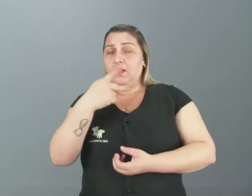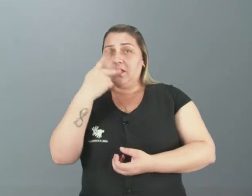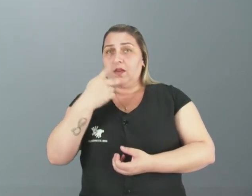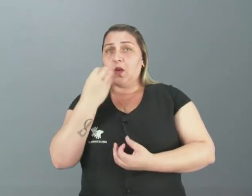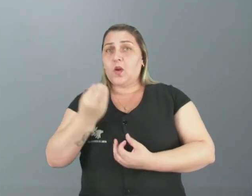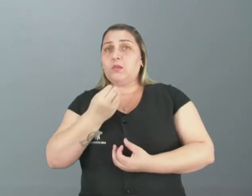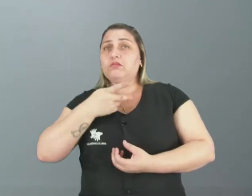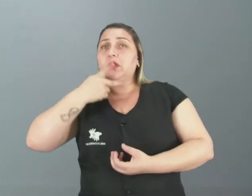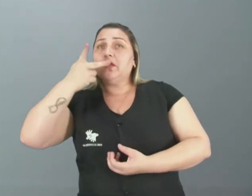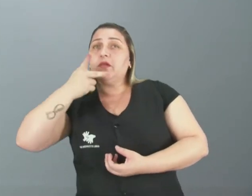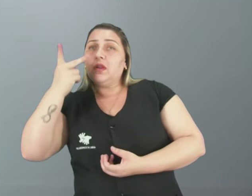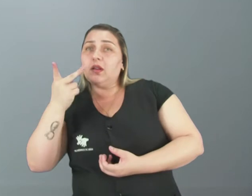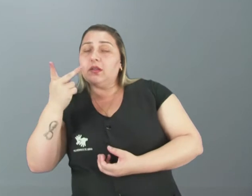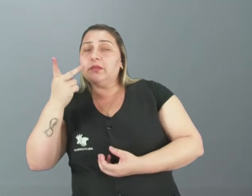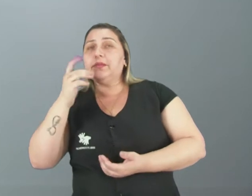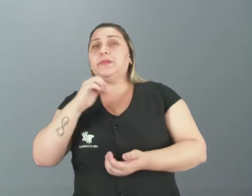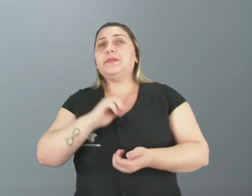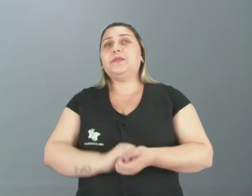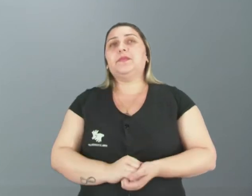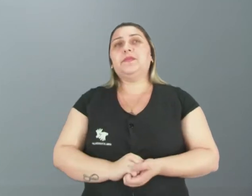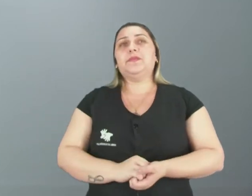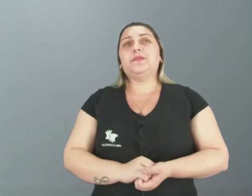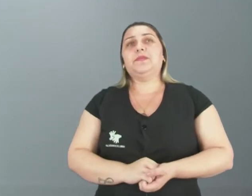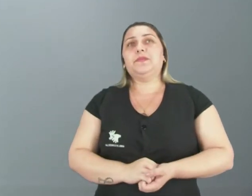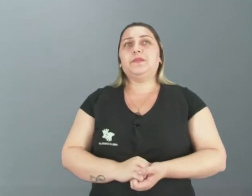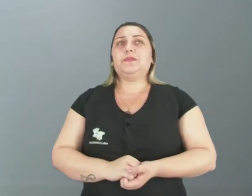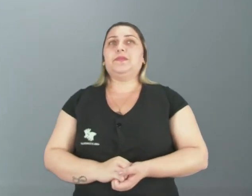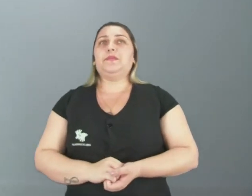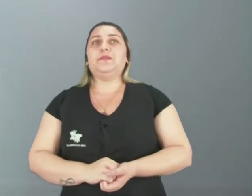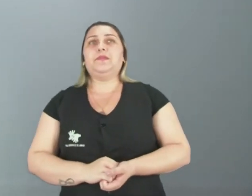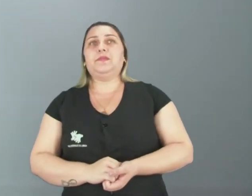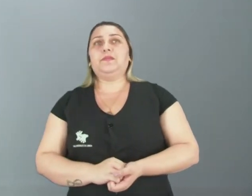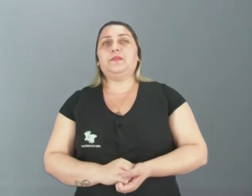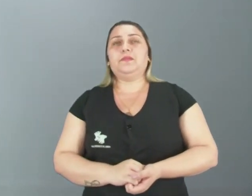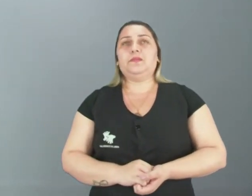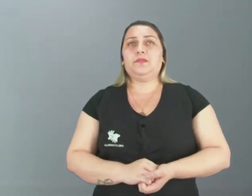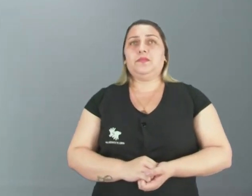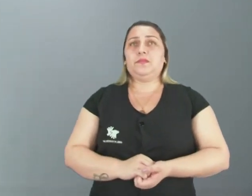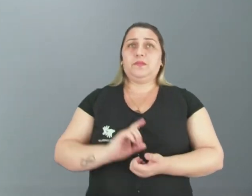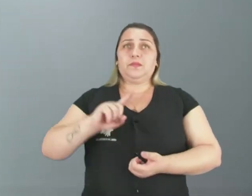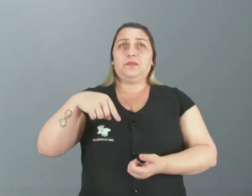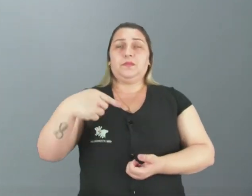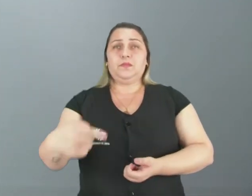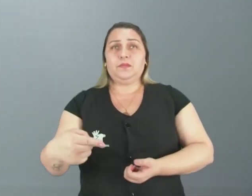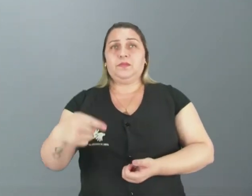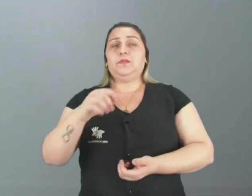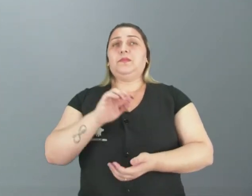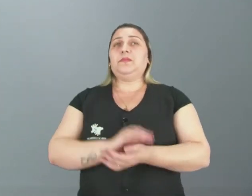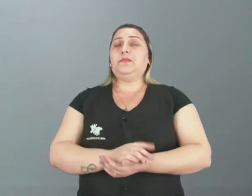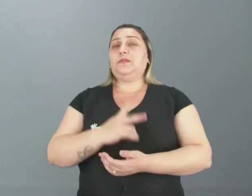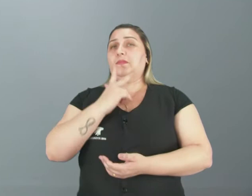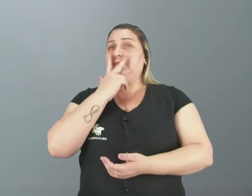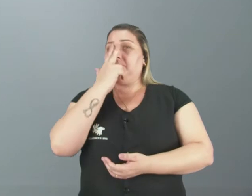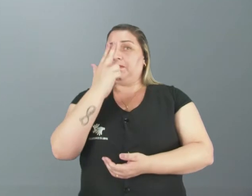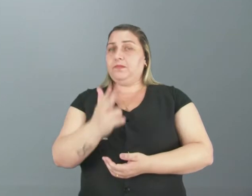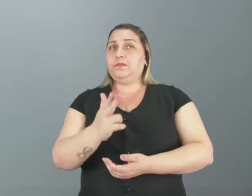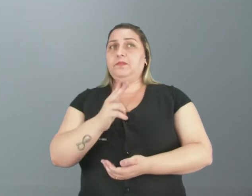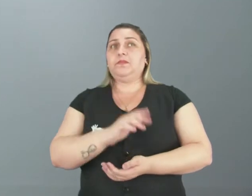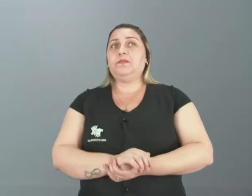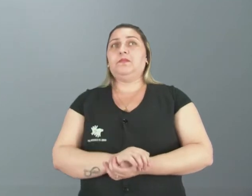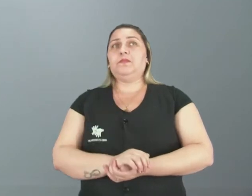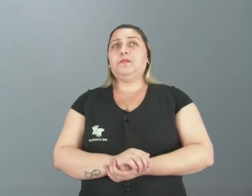me chamo, com a variante rioplatense. O próximo é um fenômeno muito parecido que a gente chama